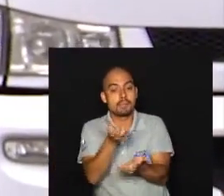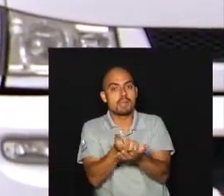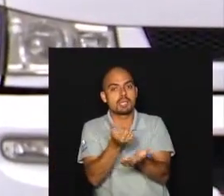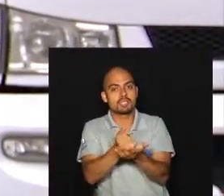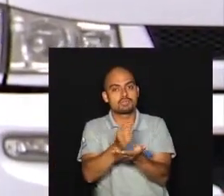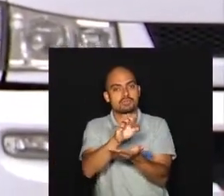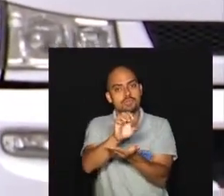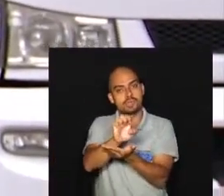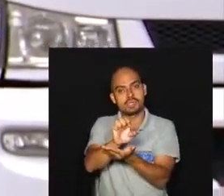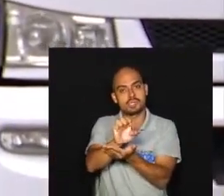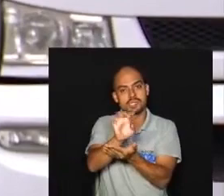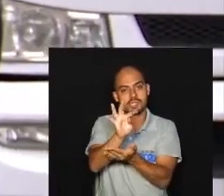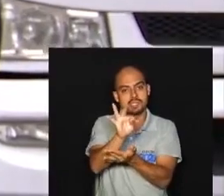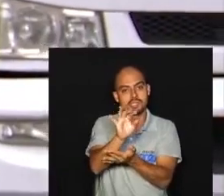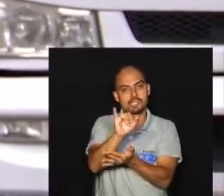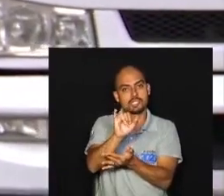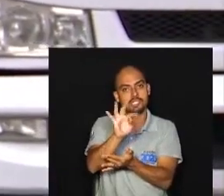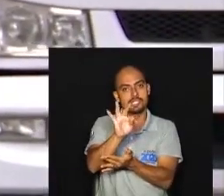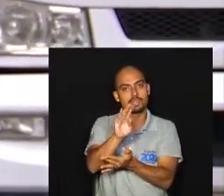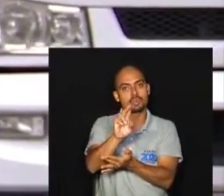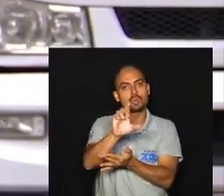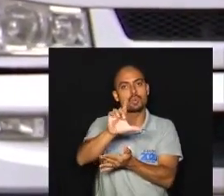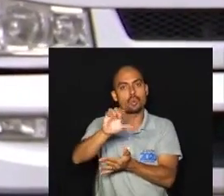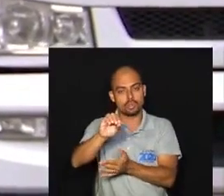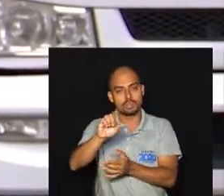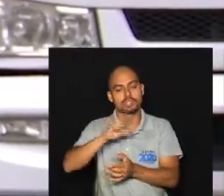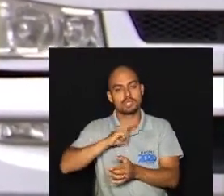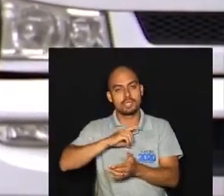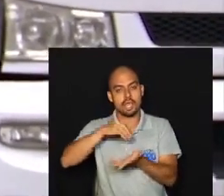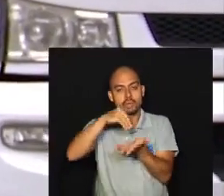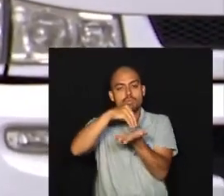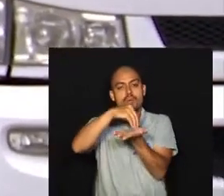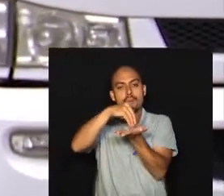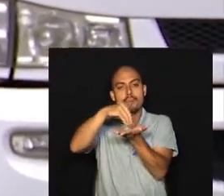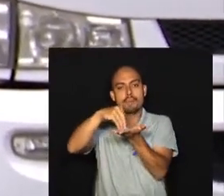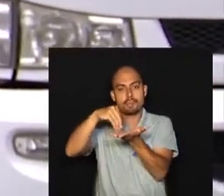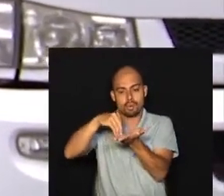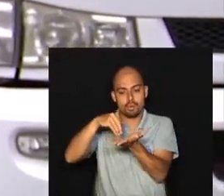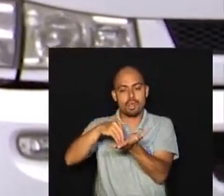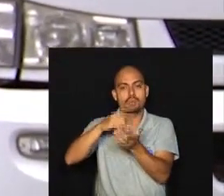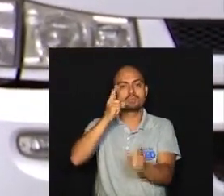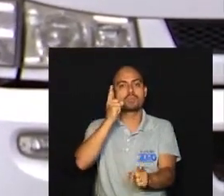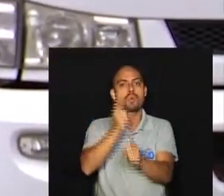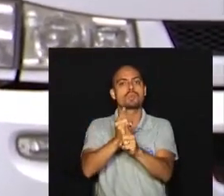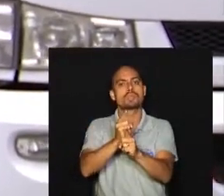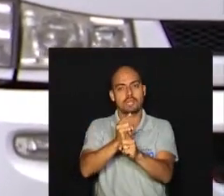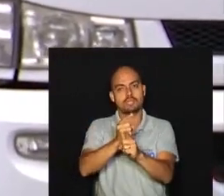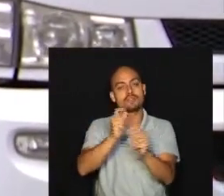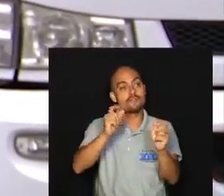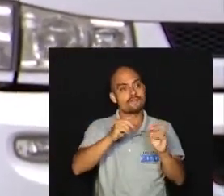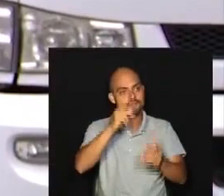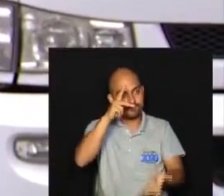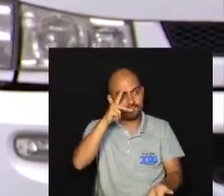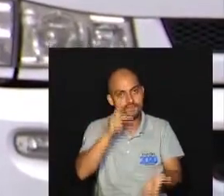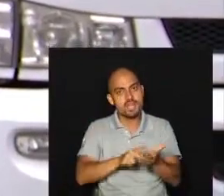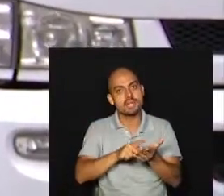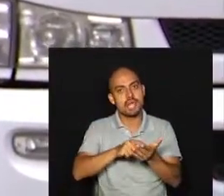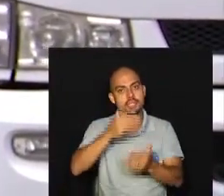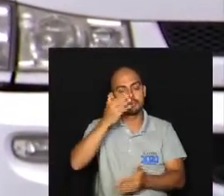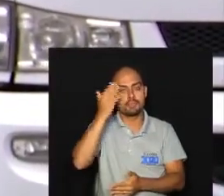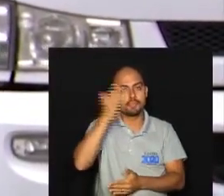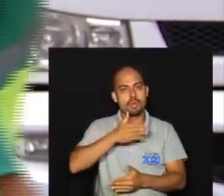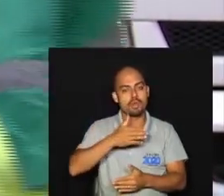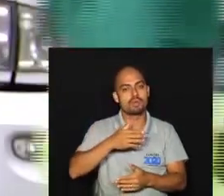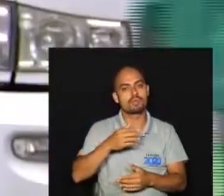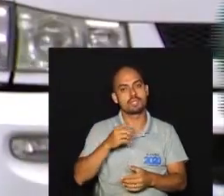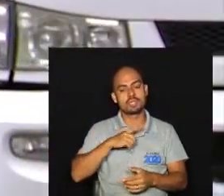próprio aplicativo ele vai conseguir captar, através de GPS, a localização, vai identificar que esse eleitor está fora do domicílio eleitoral e aí vai